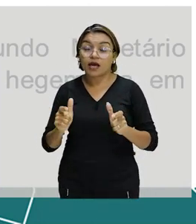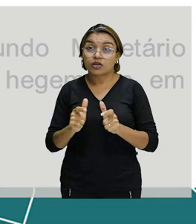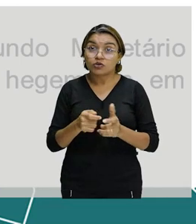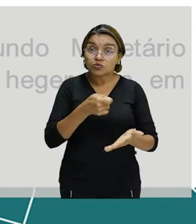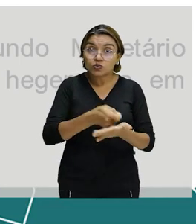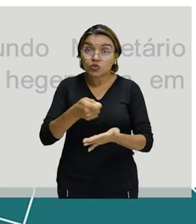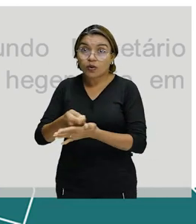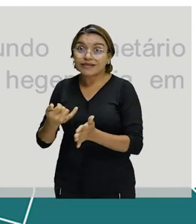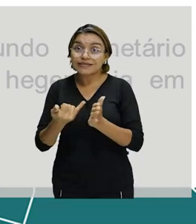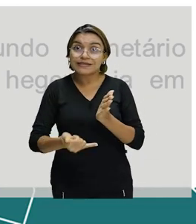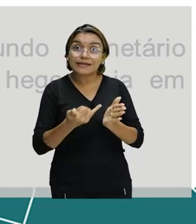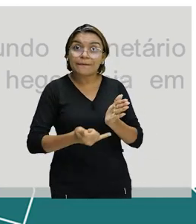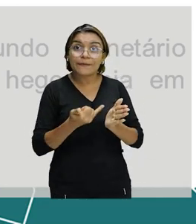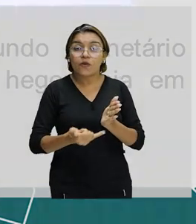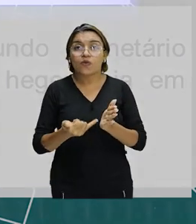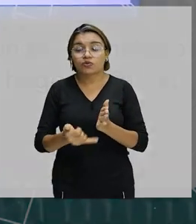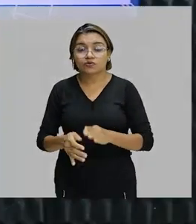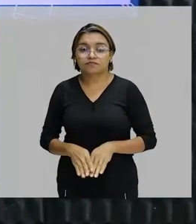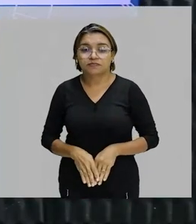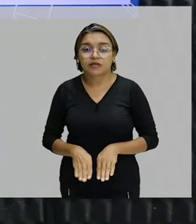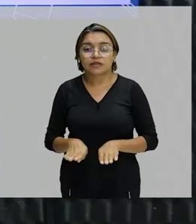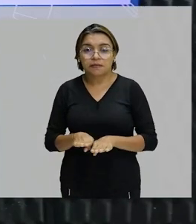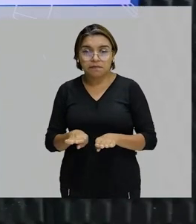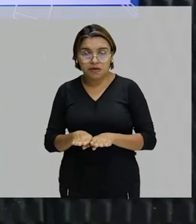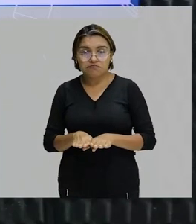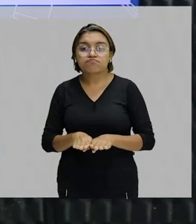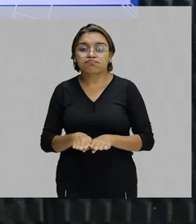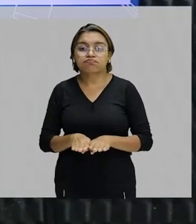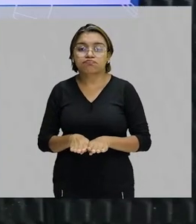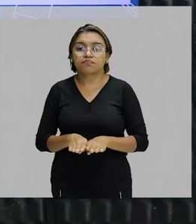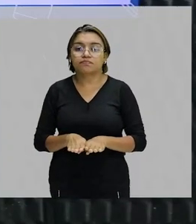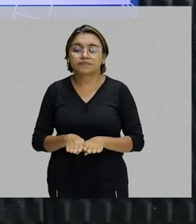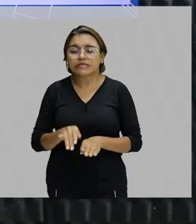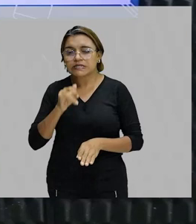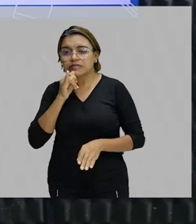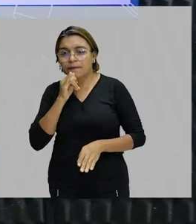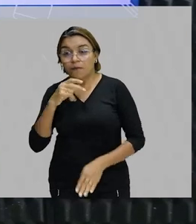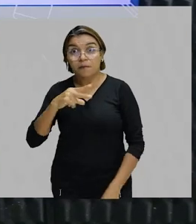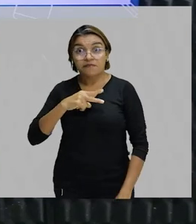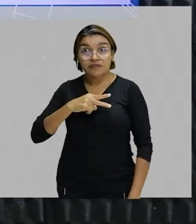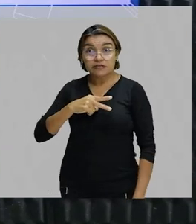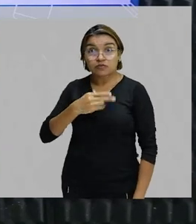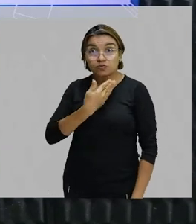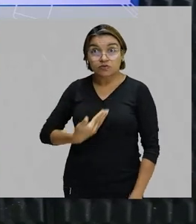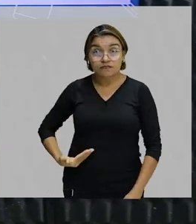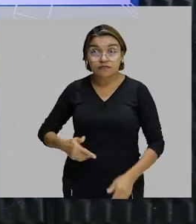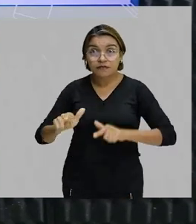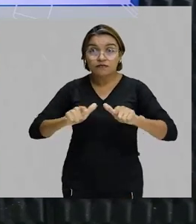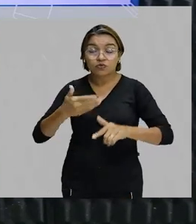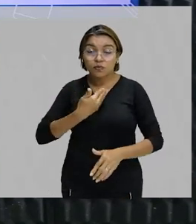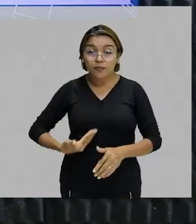impostos também privatização de serviço público redução da carga da coban de